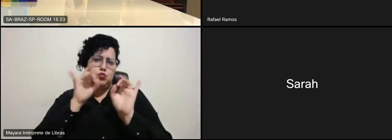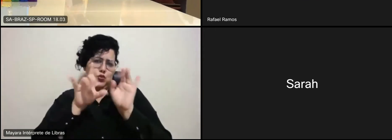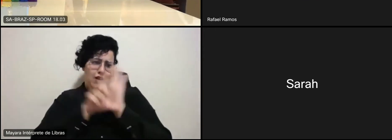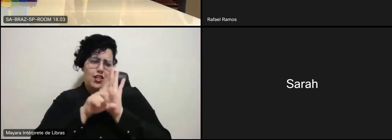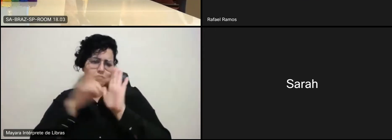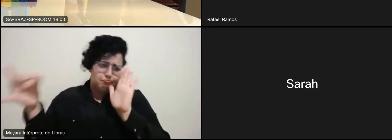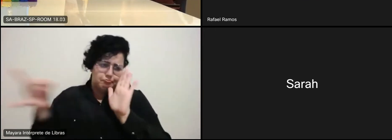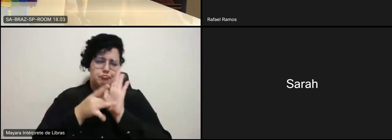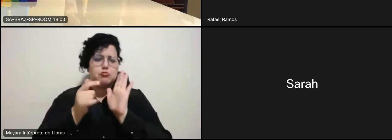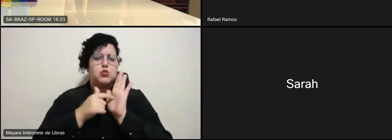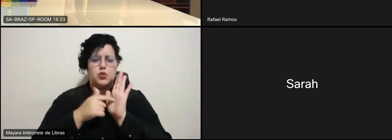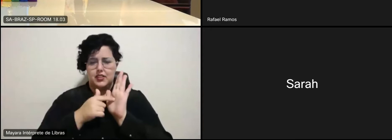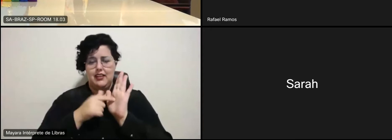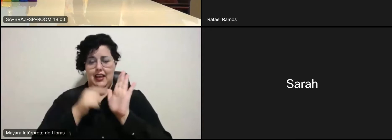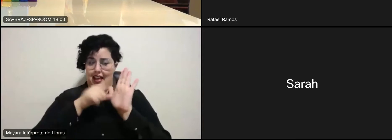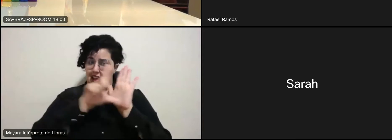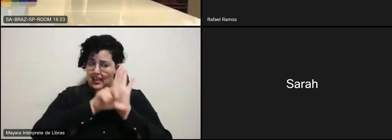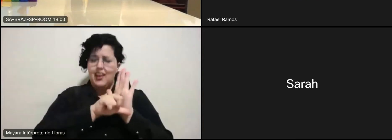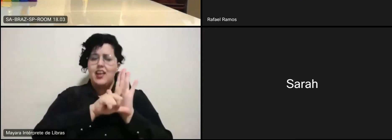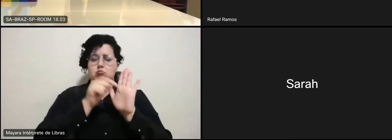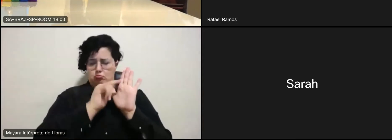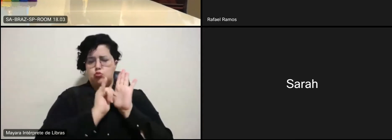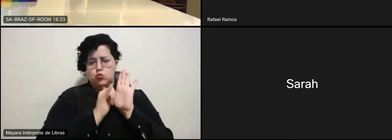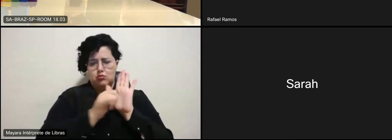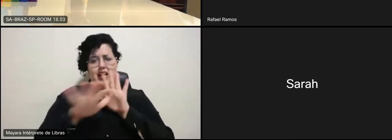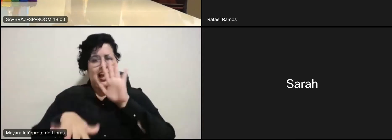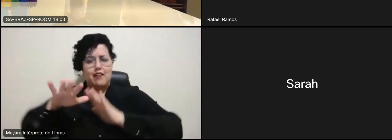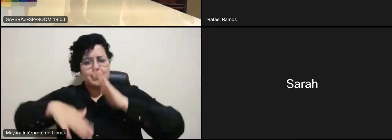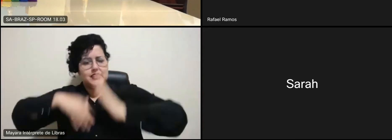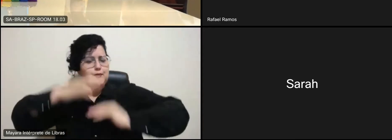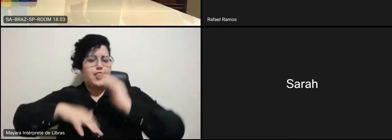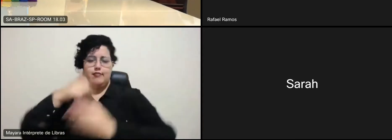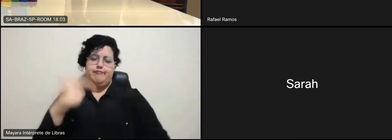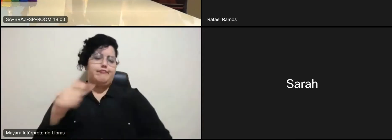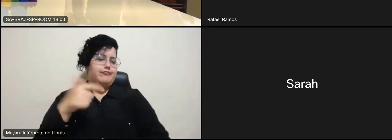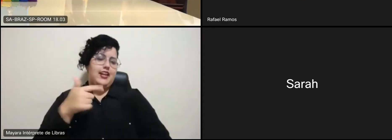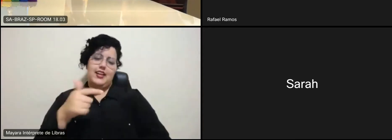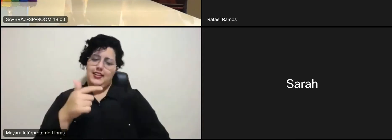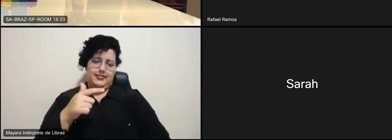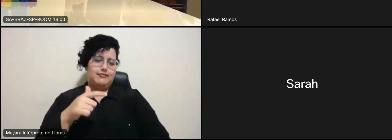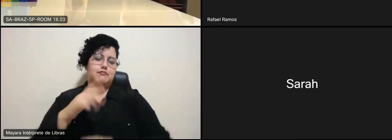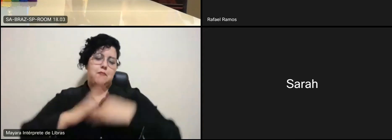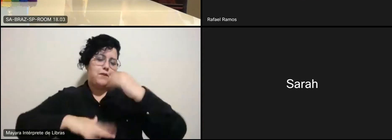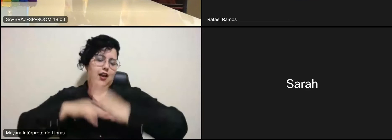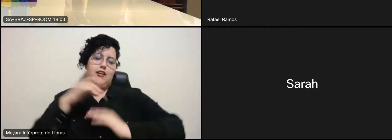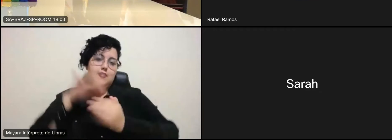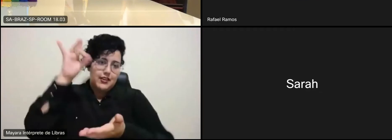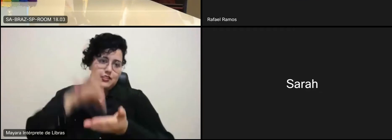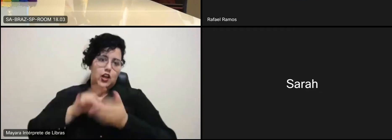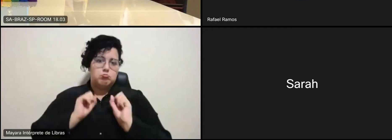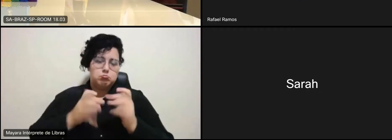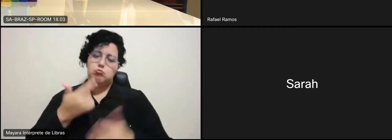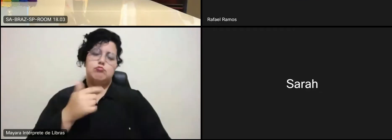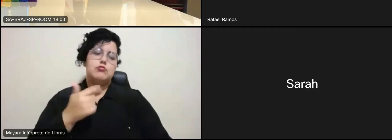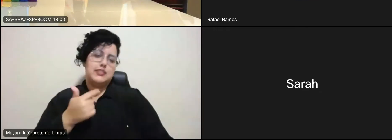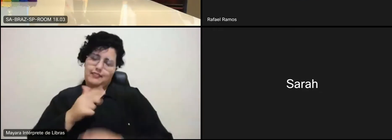às vezes diz uma coisa e a gente sabe que muitas vezes no campo aqui da realidade ela é aplicada totalmente de forma diversa,